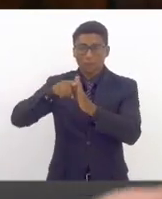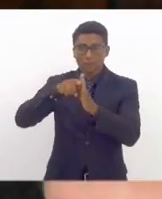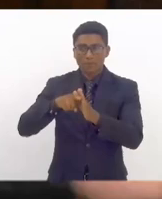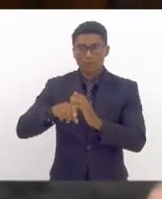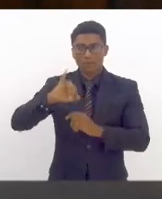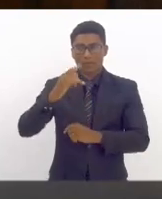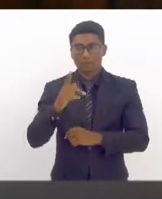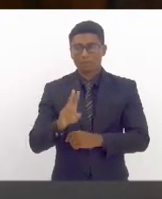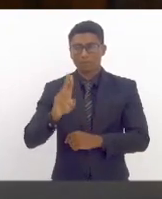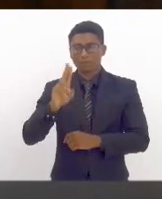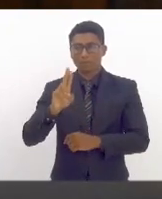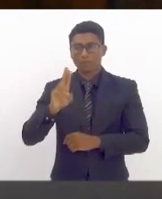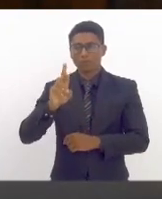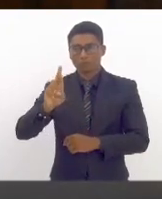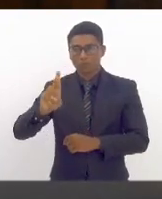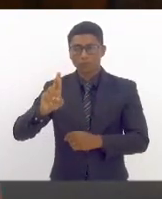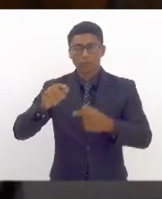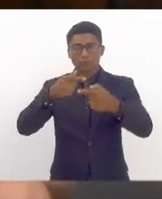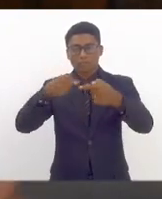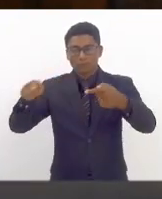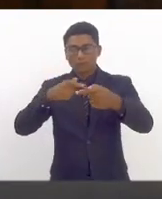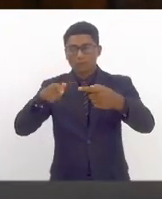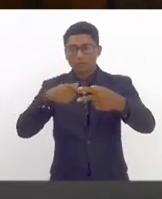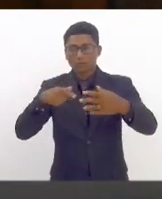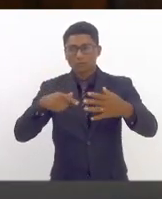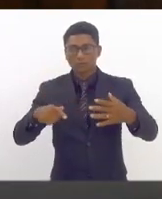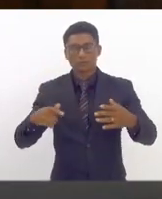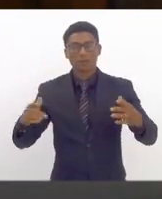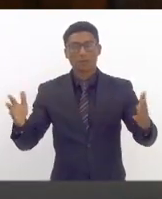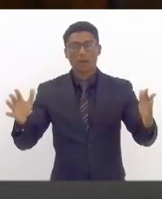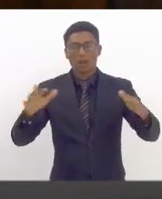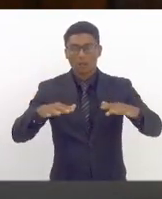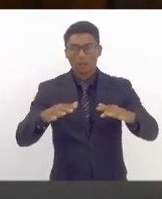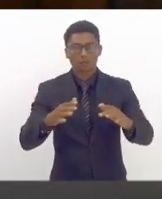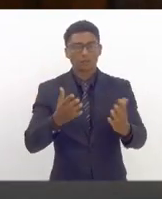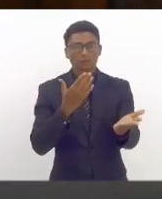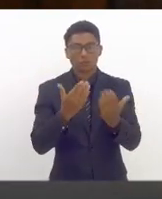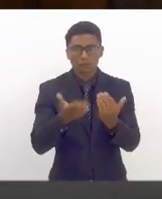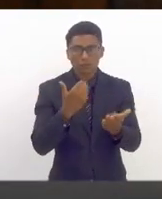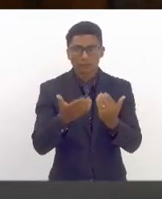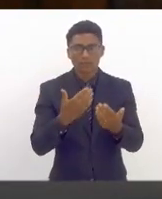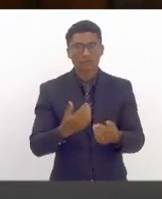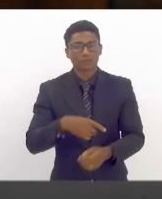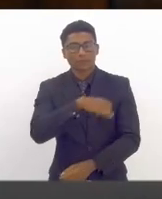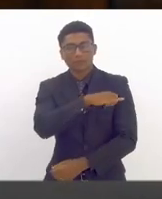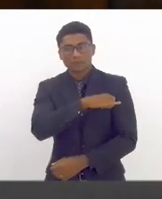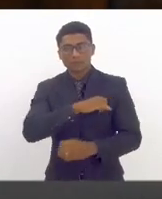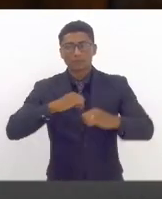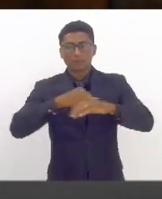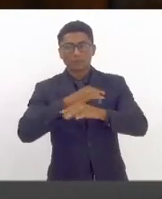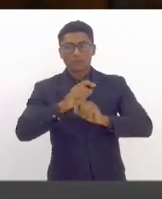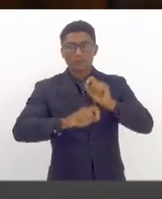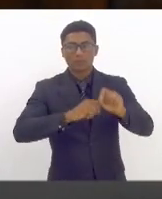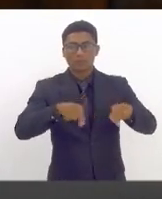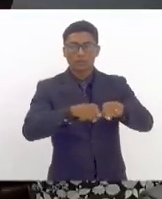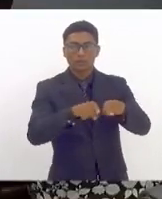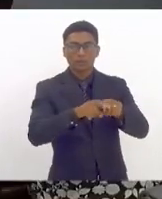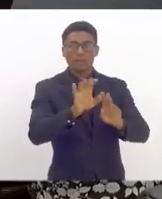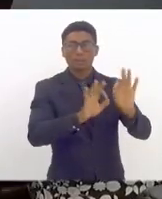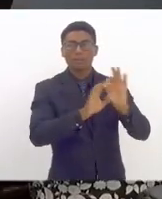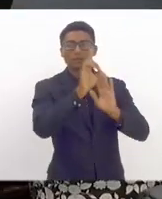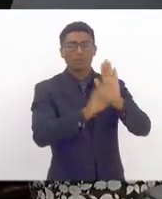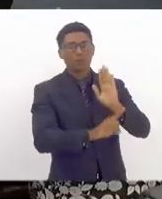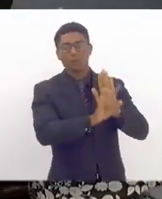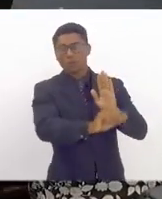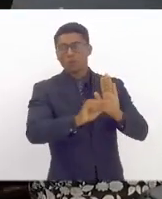a gente que toda semana a gente se encontrava pra discutir caminhos para a cidade do Rio de Janeiro era revisão do plano diretor e